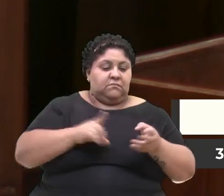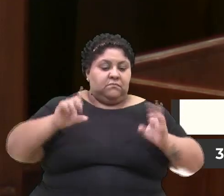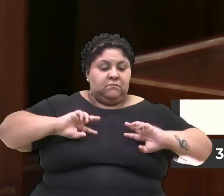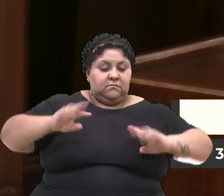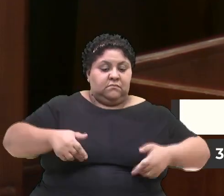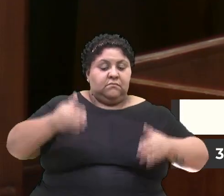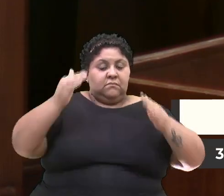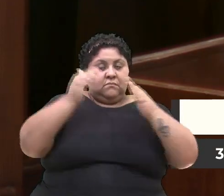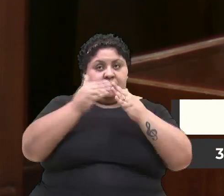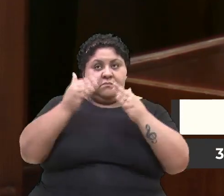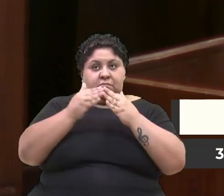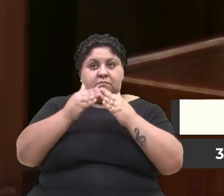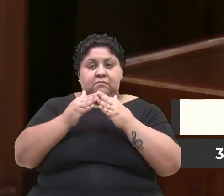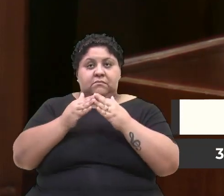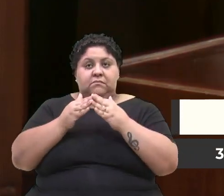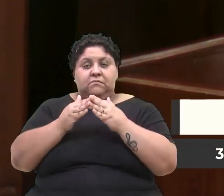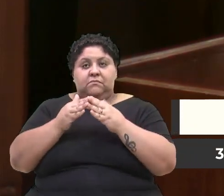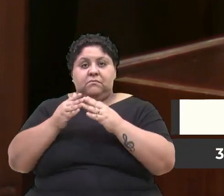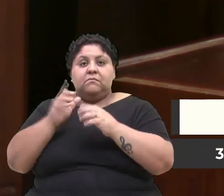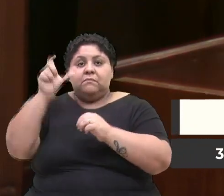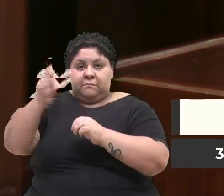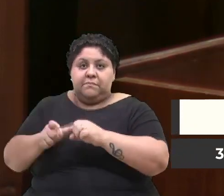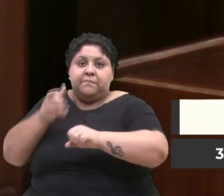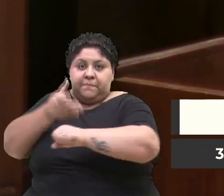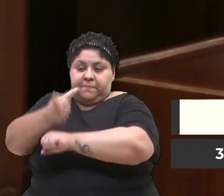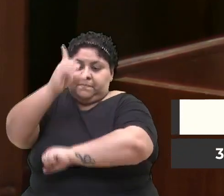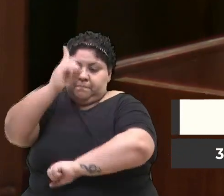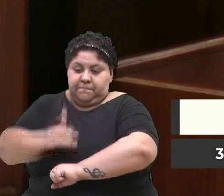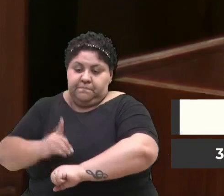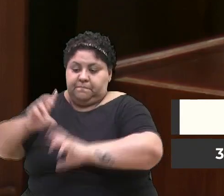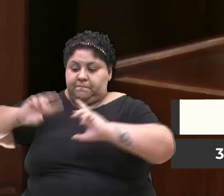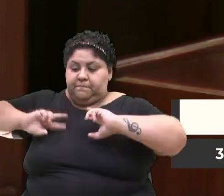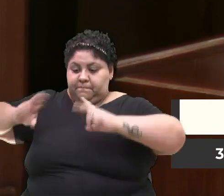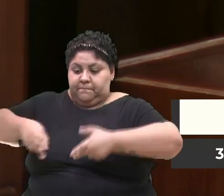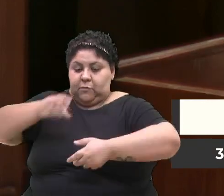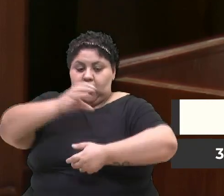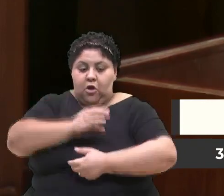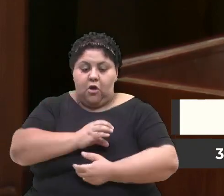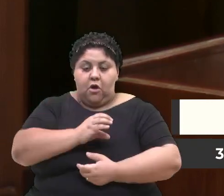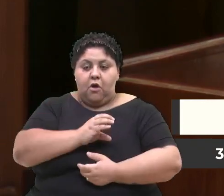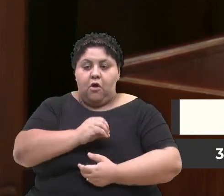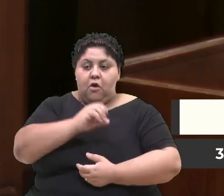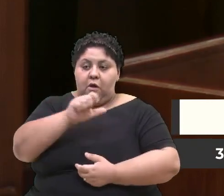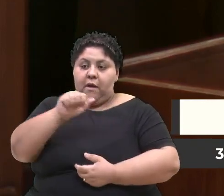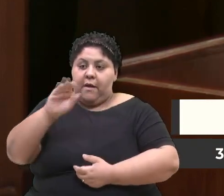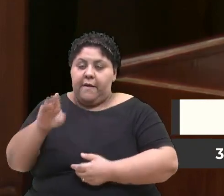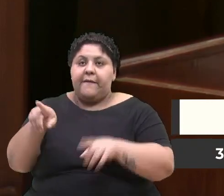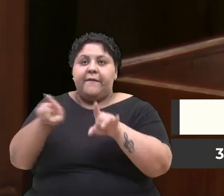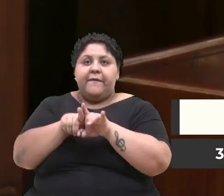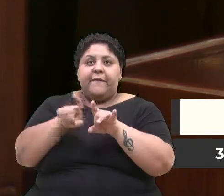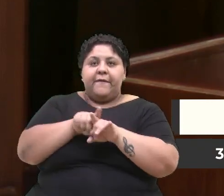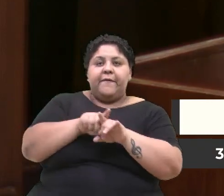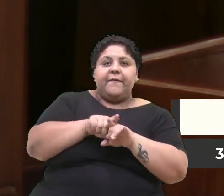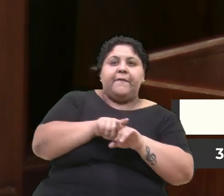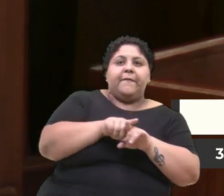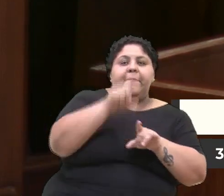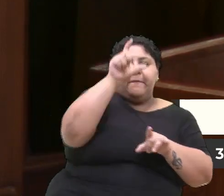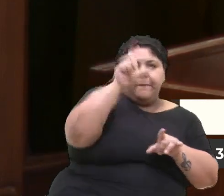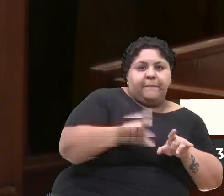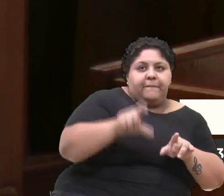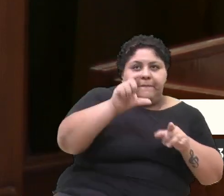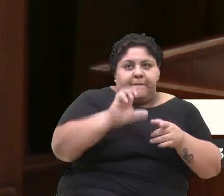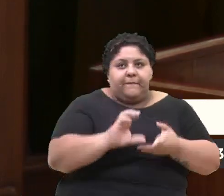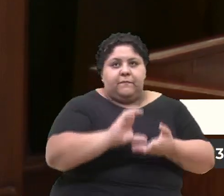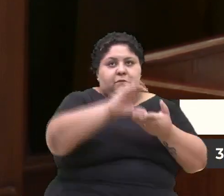por membros da Comissão de Direitos Humanos da OAB e por membros do Conselho Municipal de